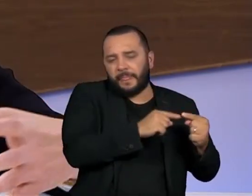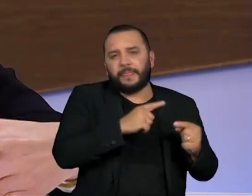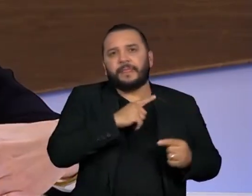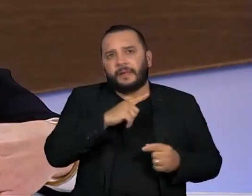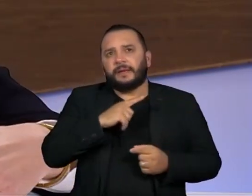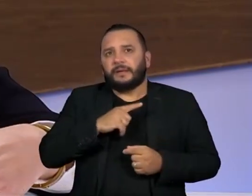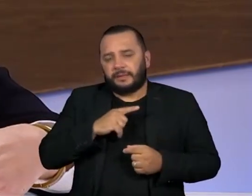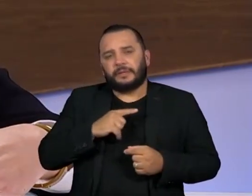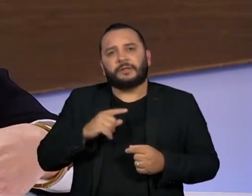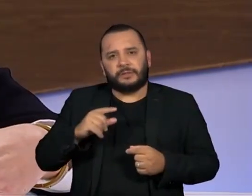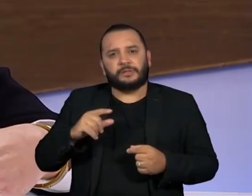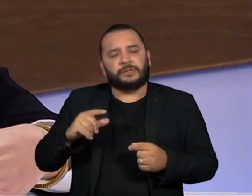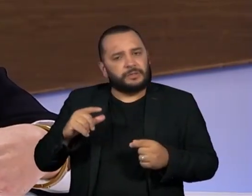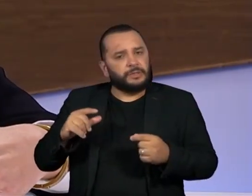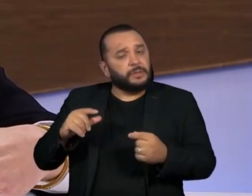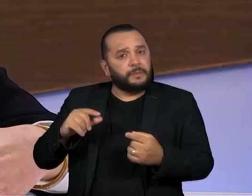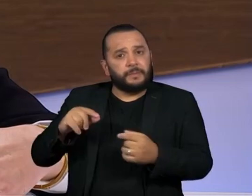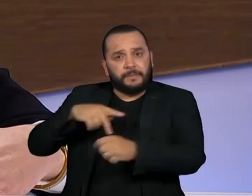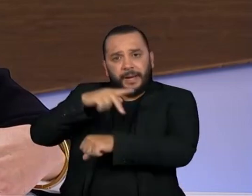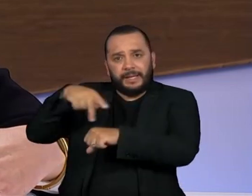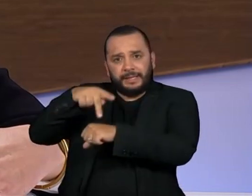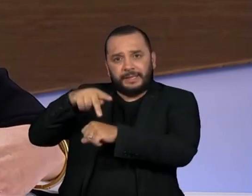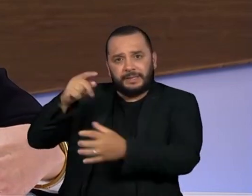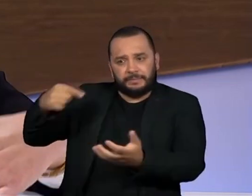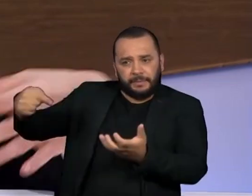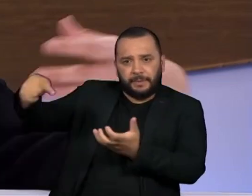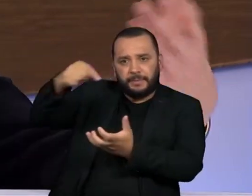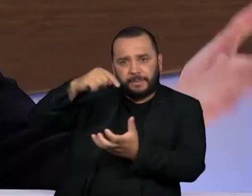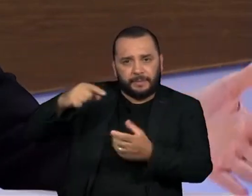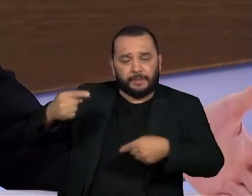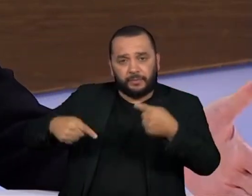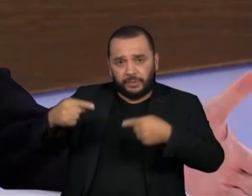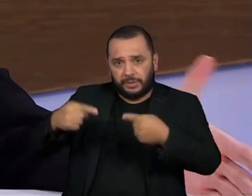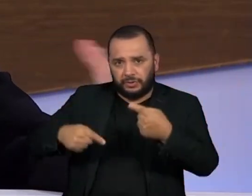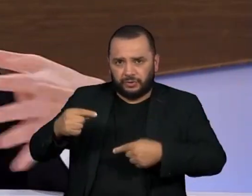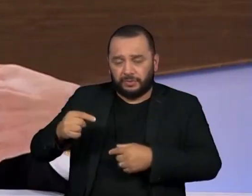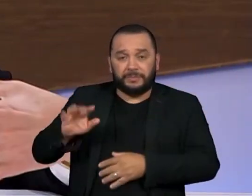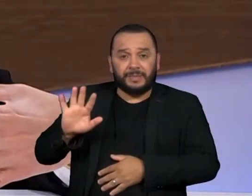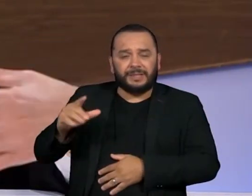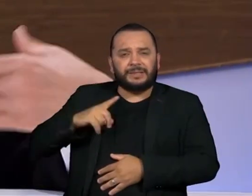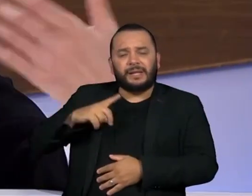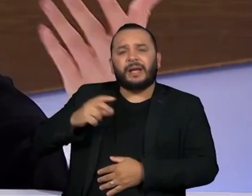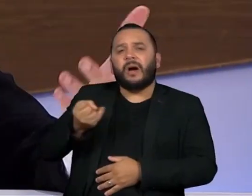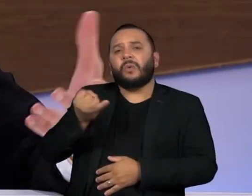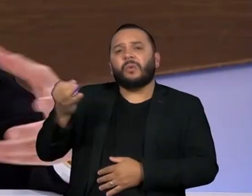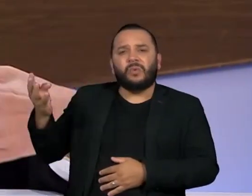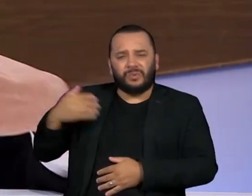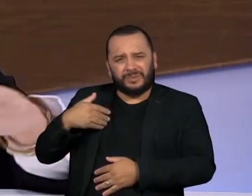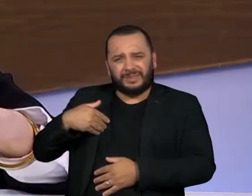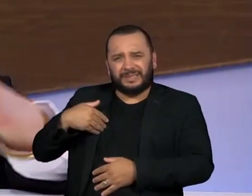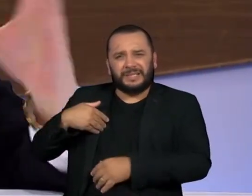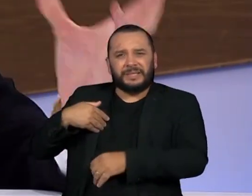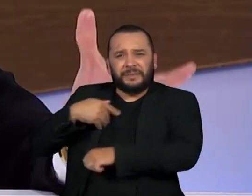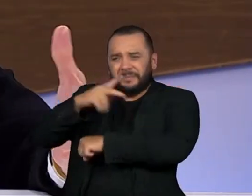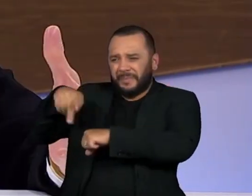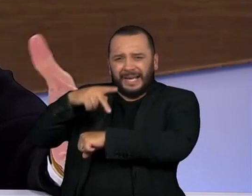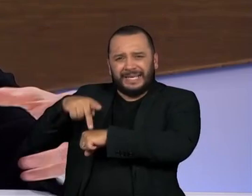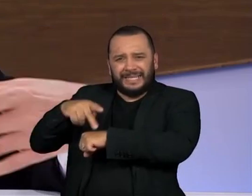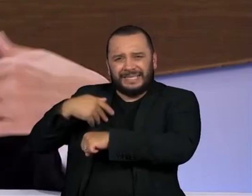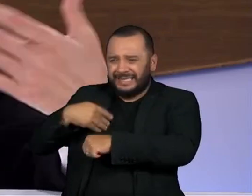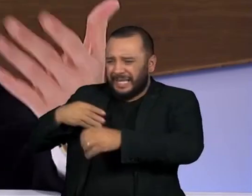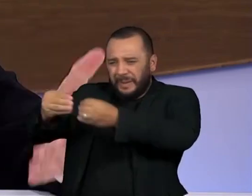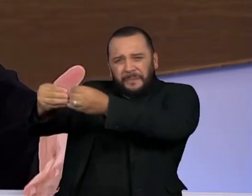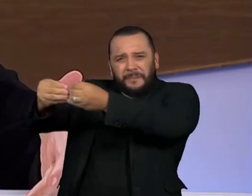não necessariamente os países que têm maior pegada, são os que estão pagando mais. Ao mesmo tempo, como as diferentes partes do